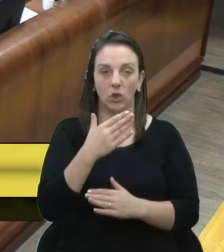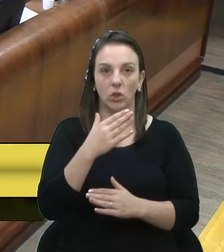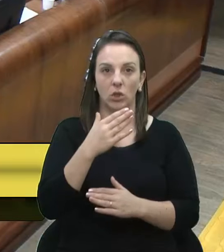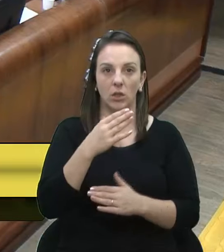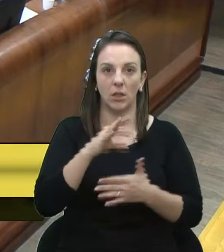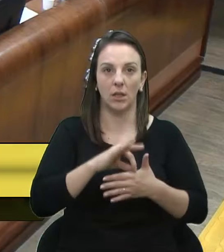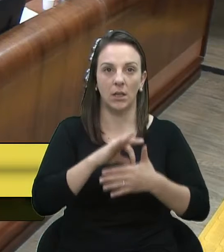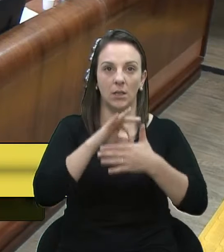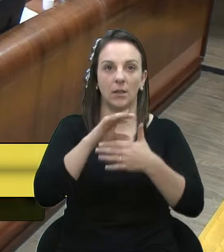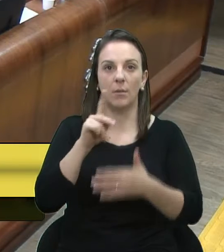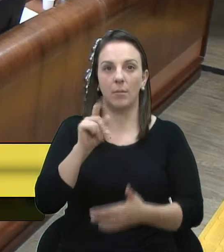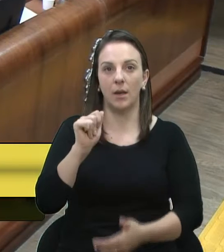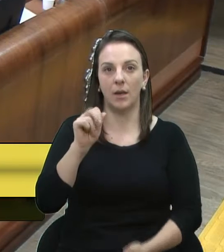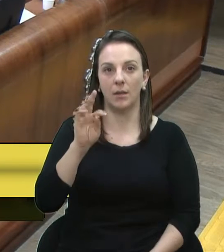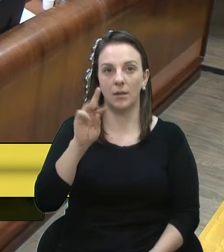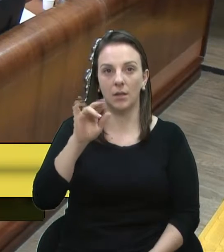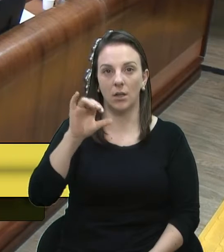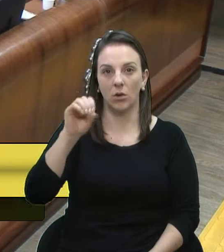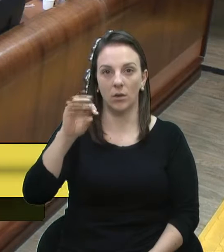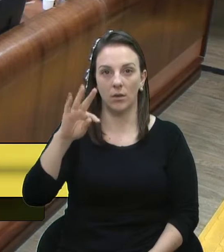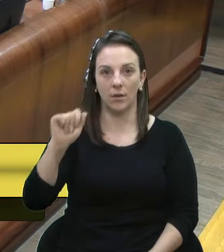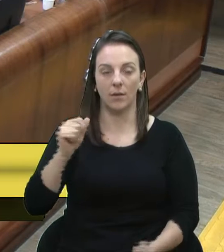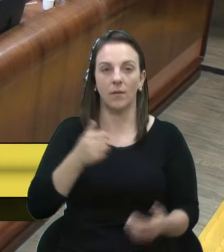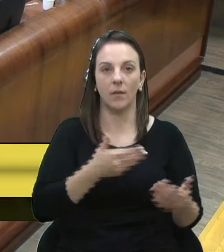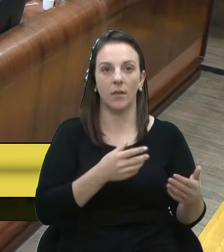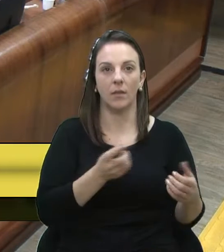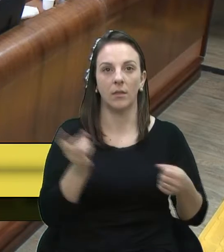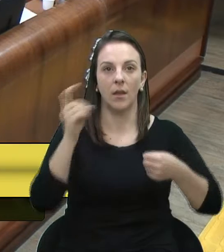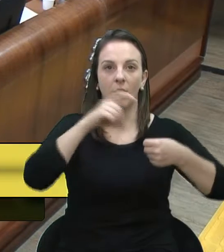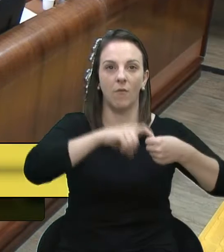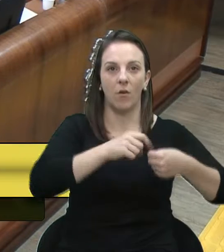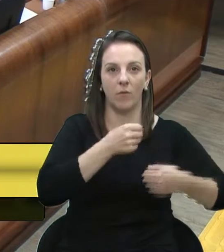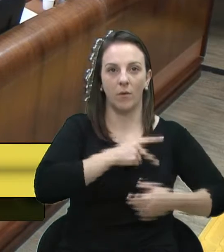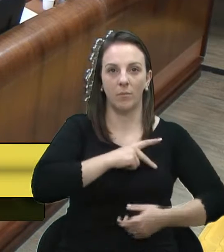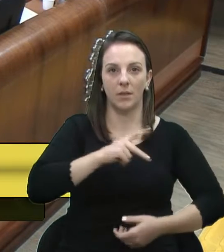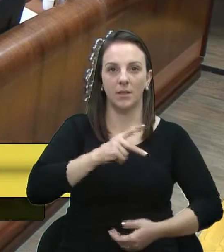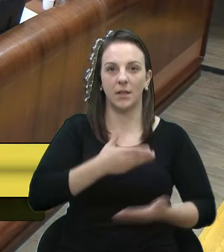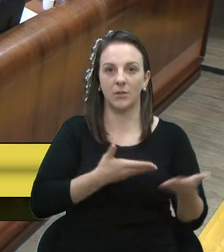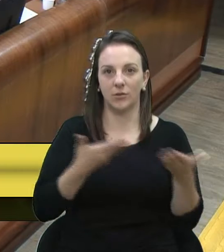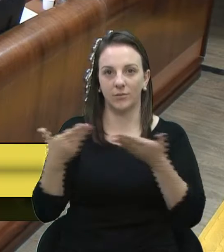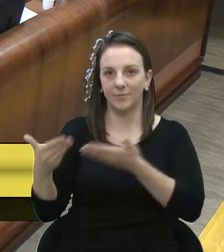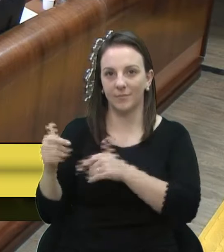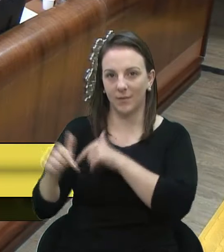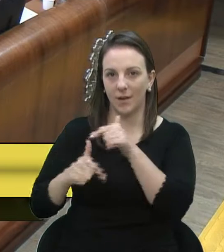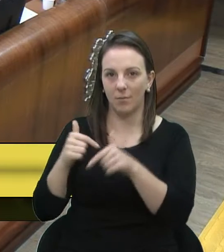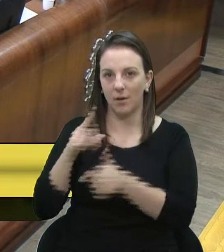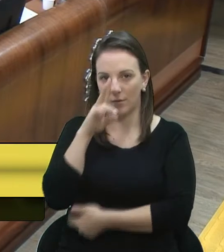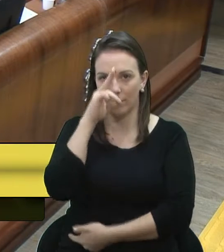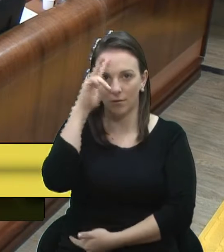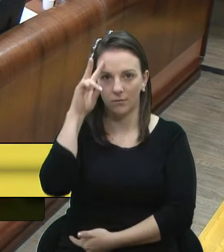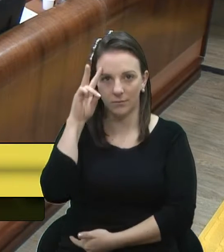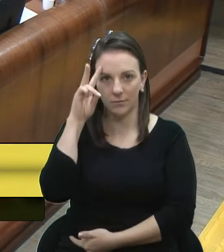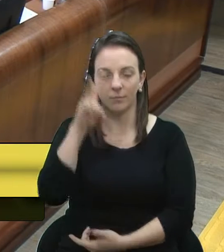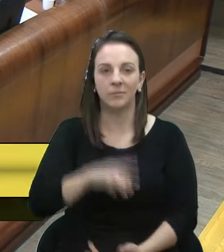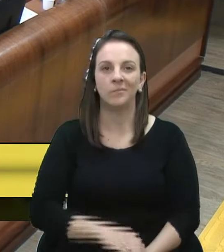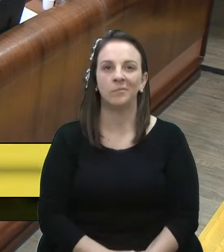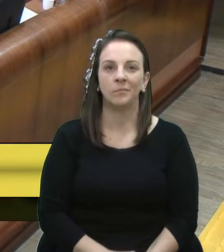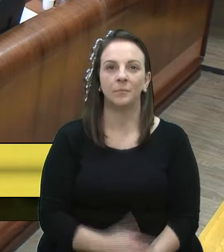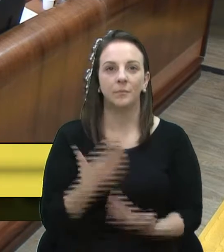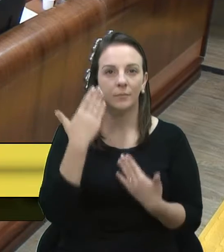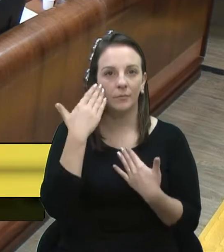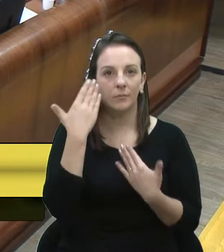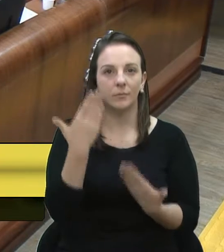Vereador Sandro Fantinel, eu devolvo a presidência da casa, a condução dos trabalhos ao nosso presidente, vereador Velocino Ex.